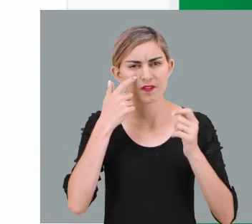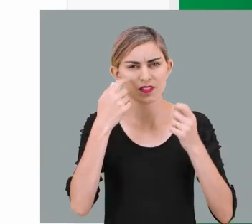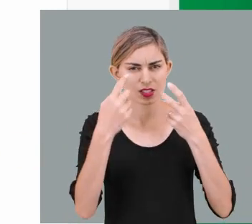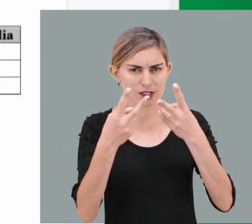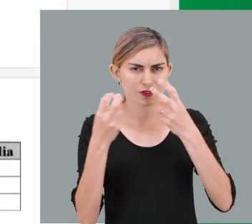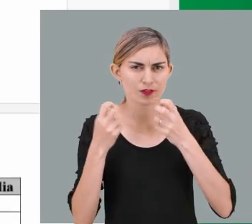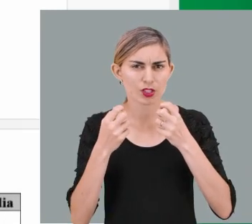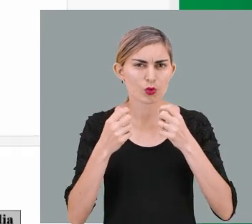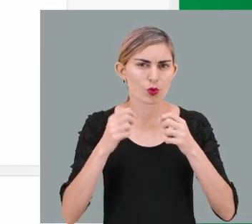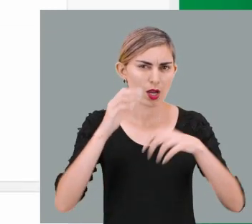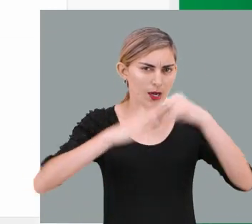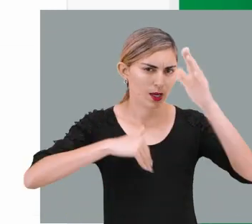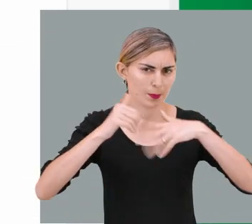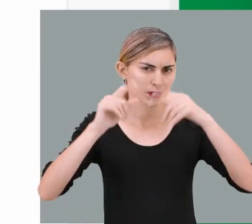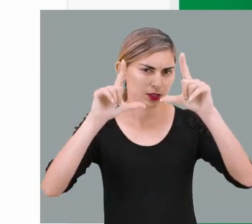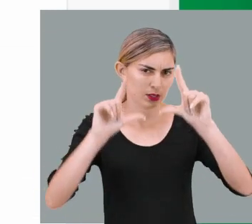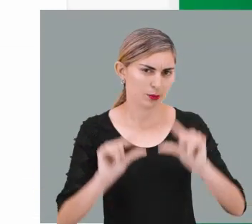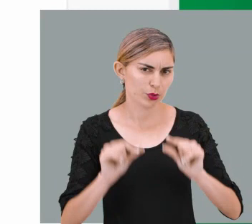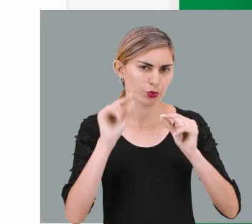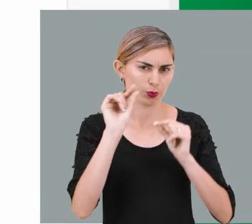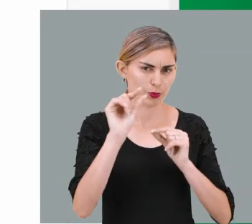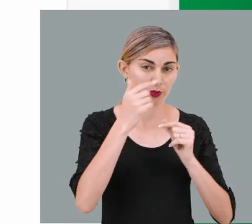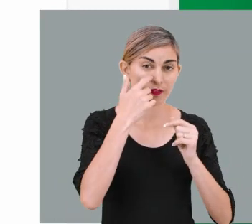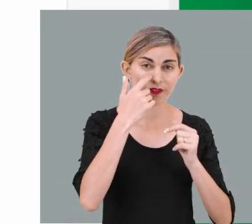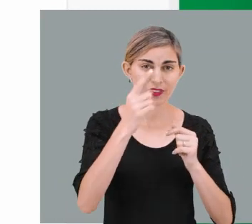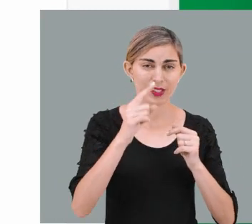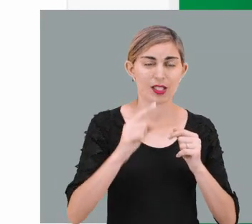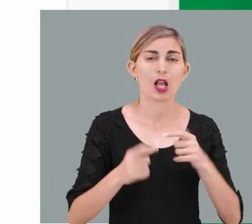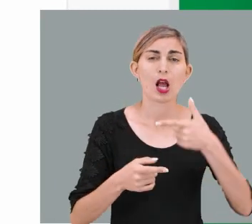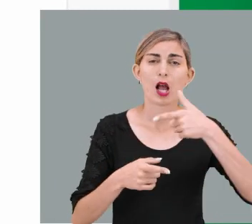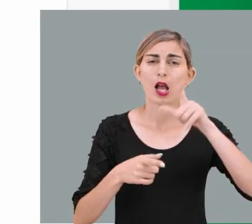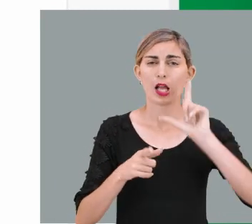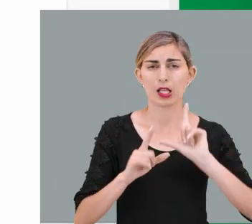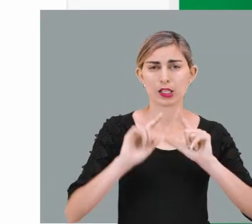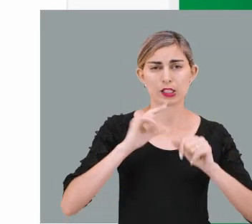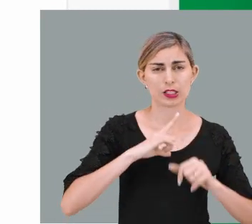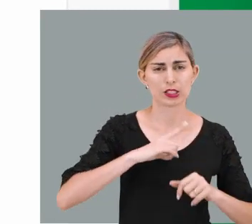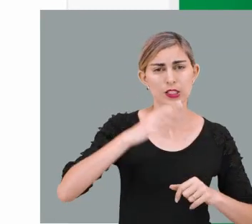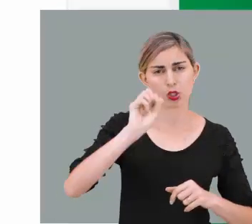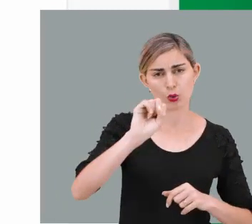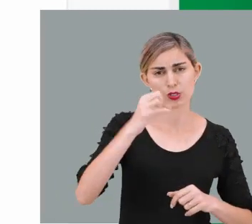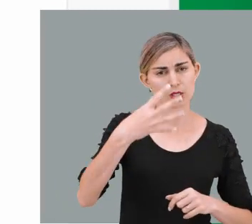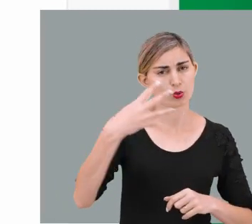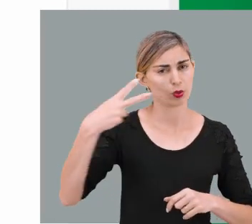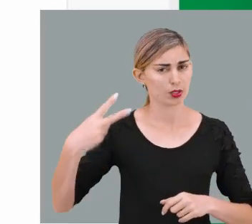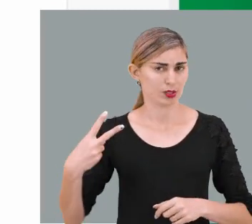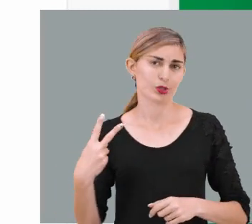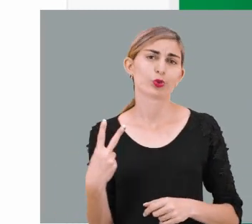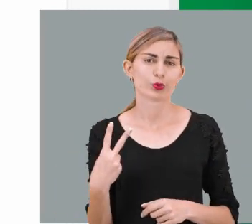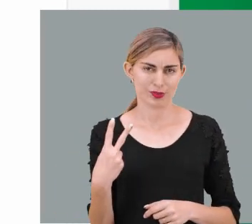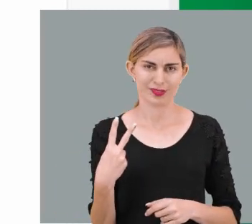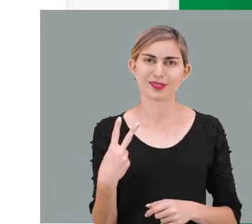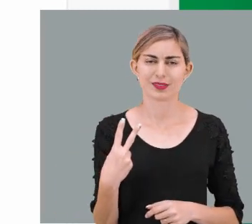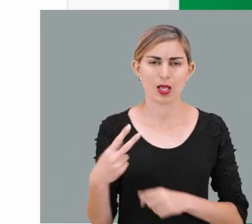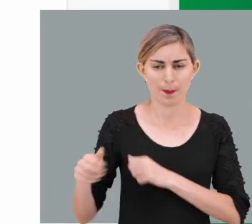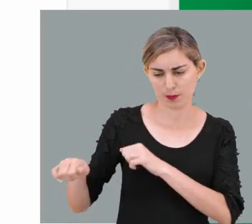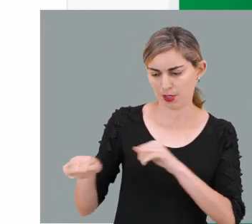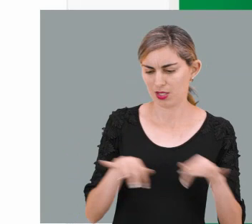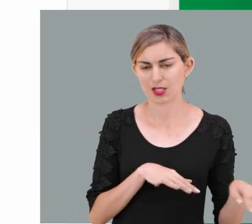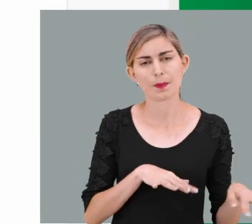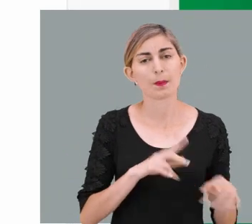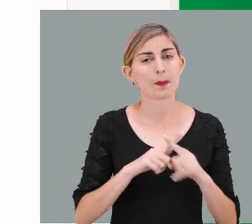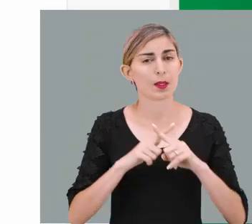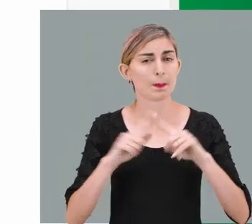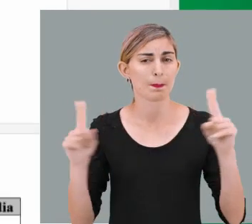a capacidade diminuiu um pouco? Olhem aqui em cima, a gente tinha antes uma quantidade entregue de 842 unidades por